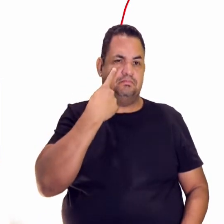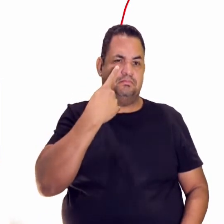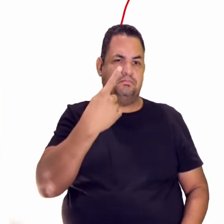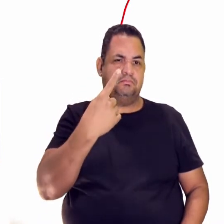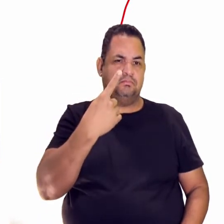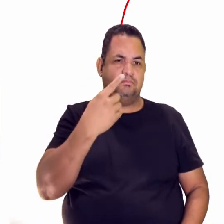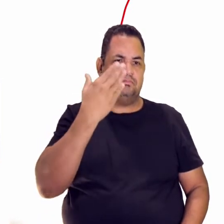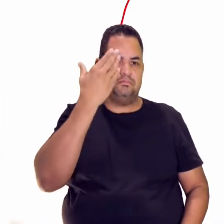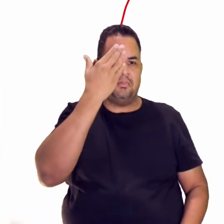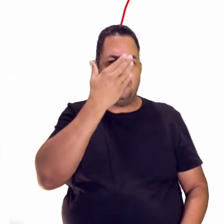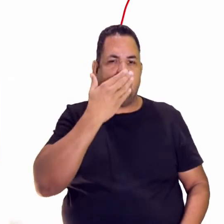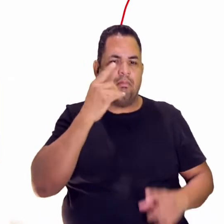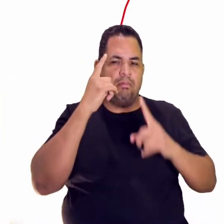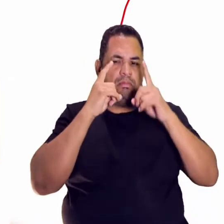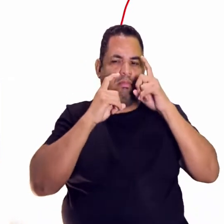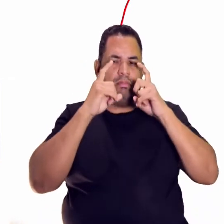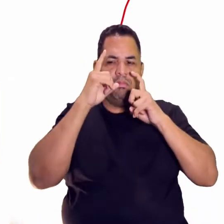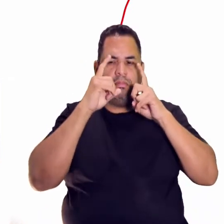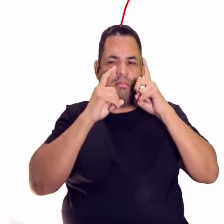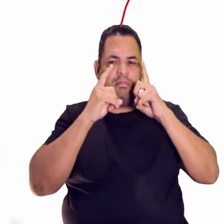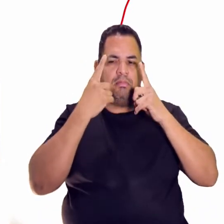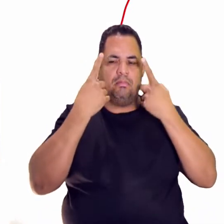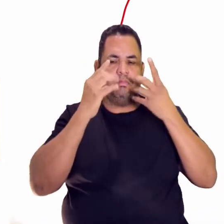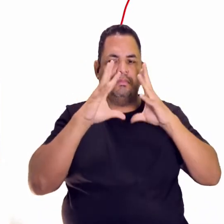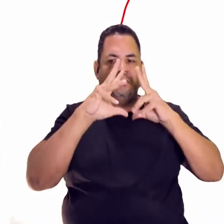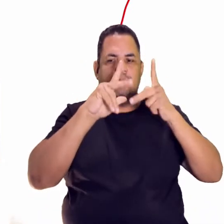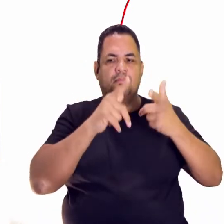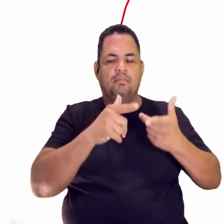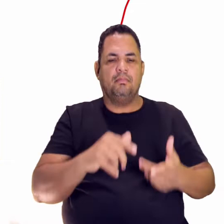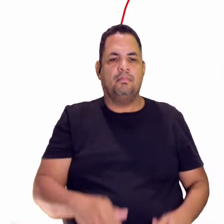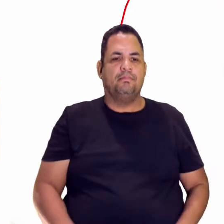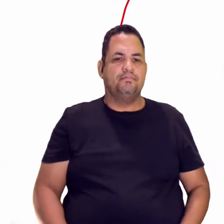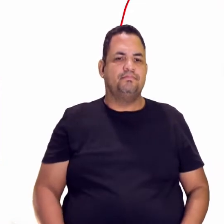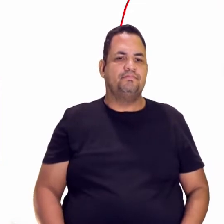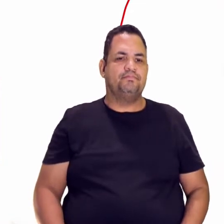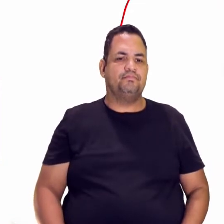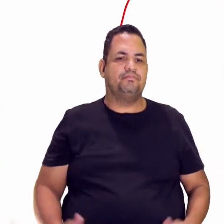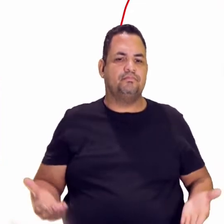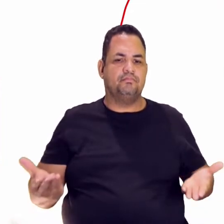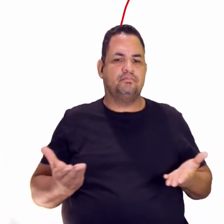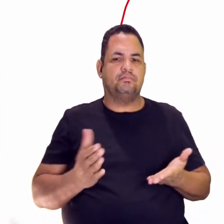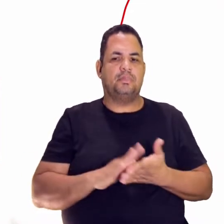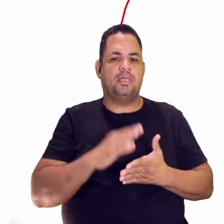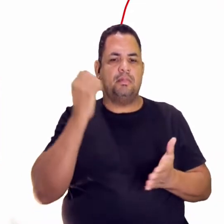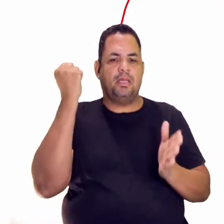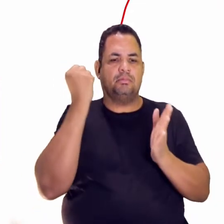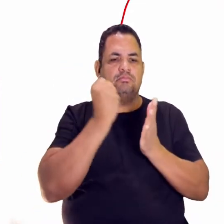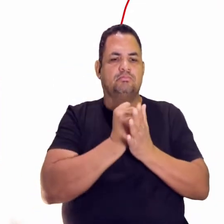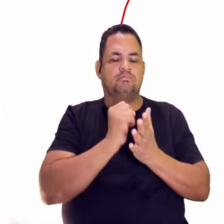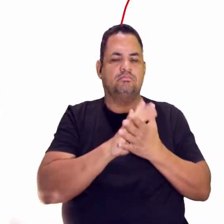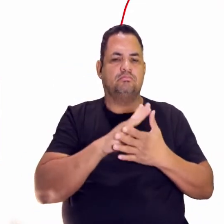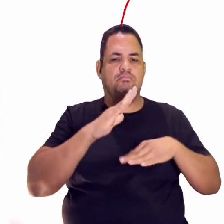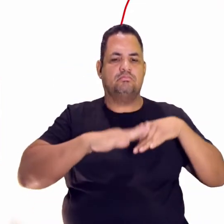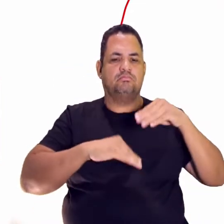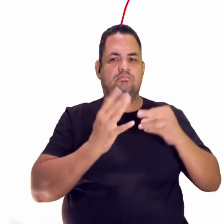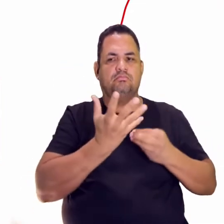essa expressão, tudo isso aí é o momento marcante que o artista